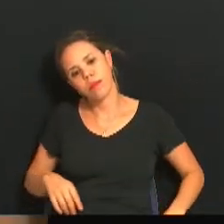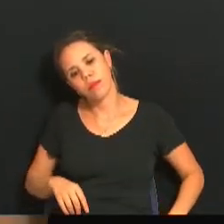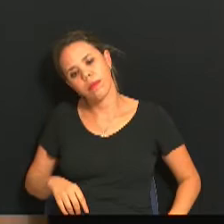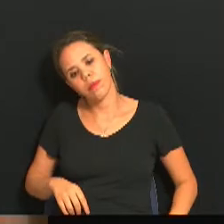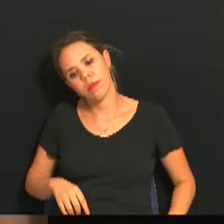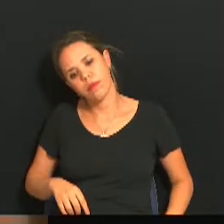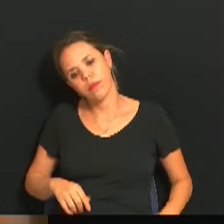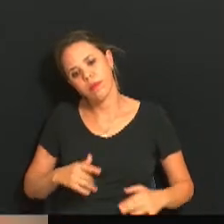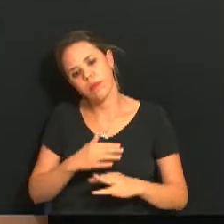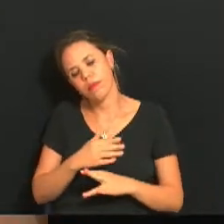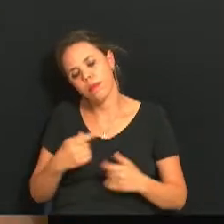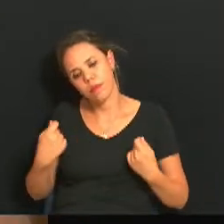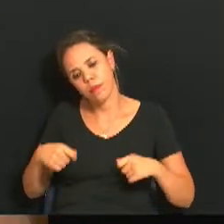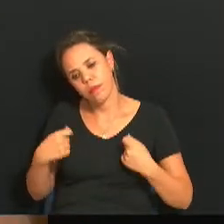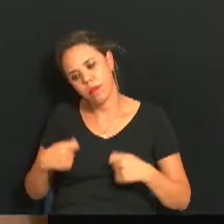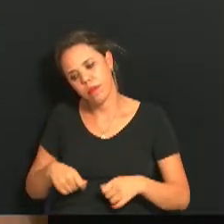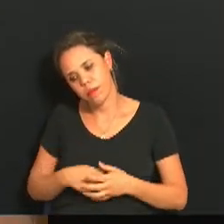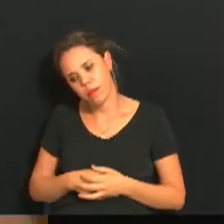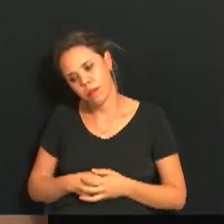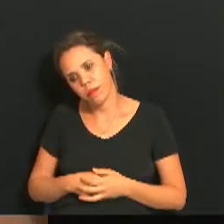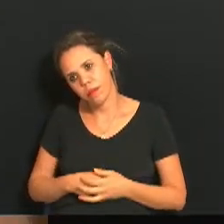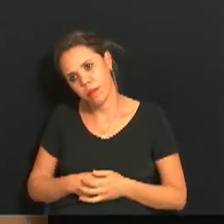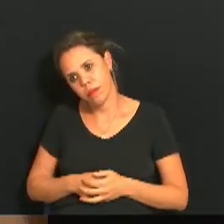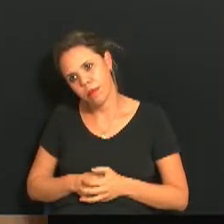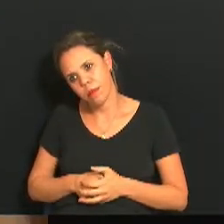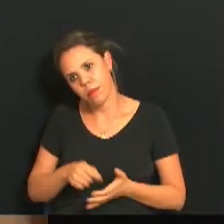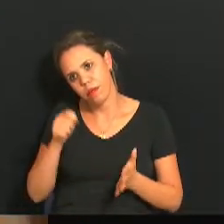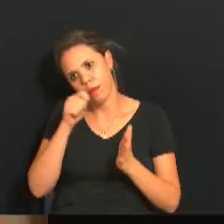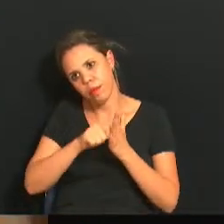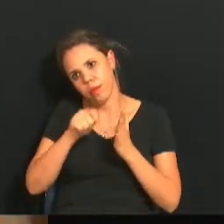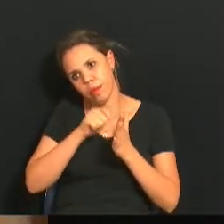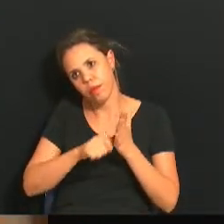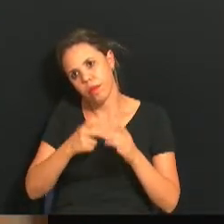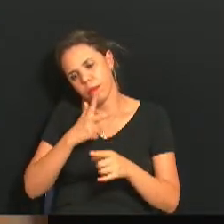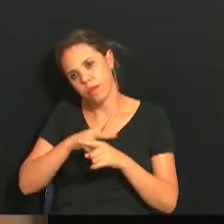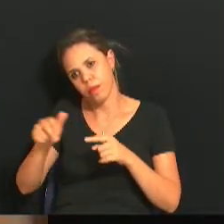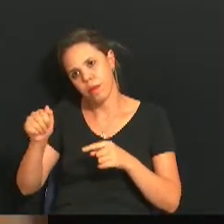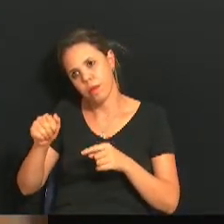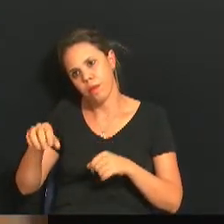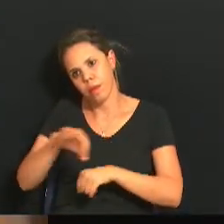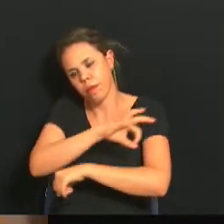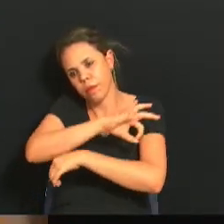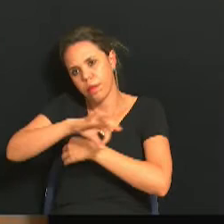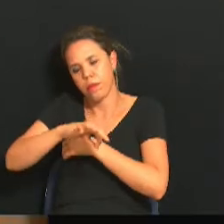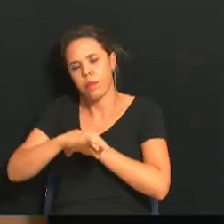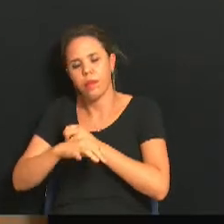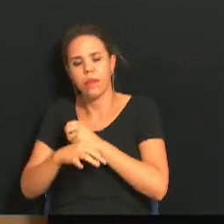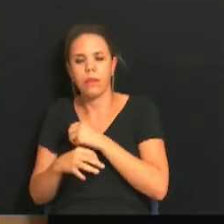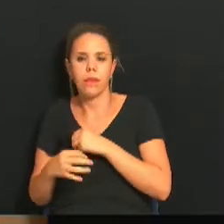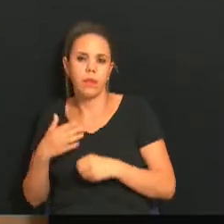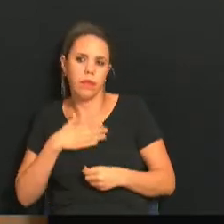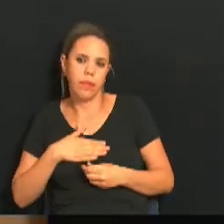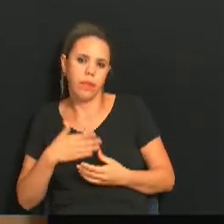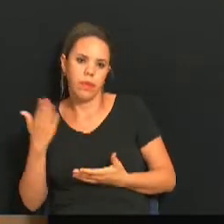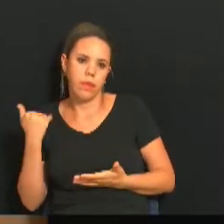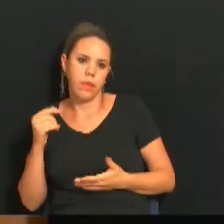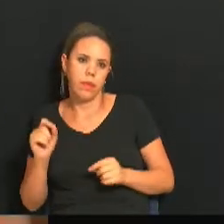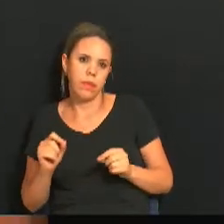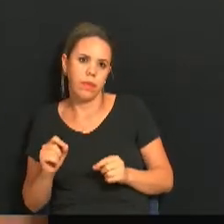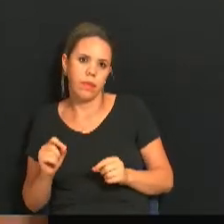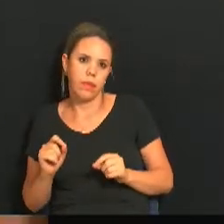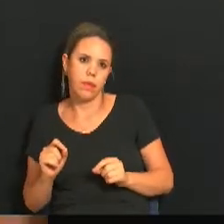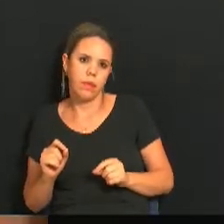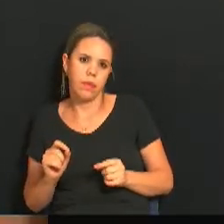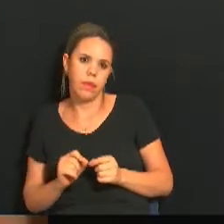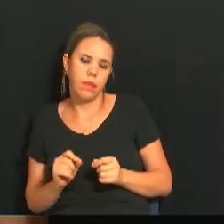urbanismo ele precisa ser Assinado validado por um arquiteto eu não gostaria de saber quem